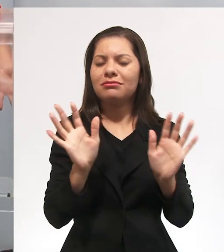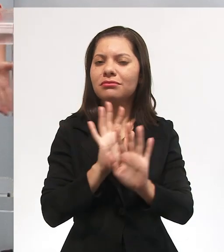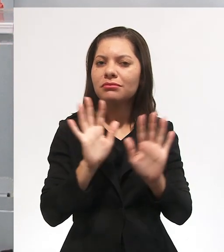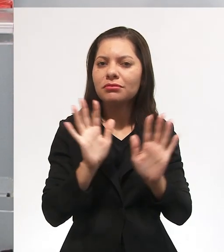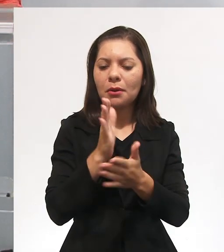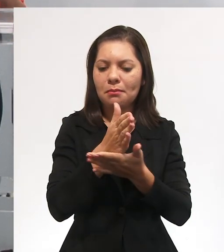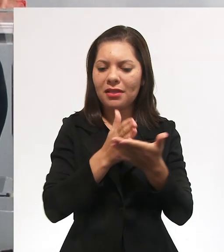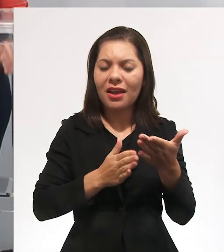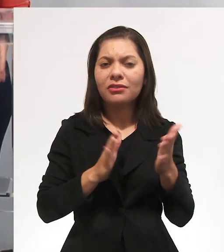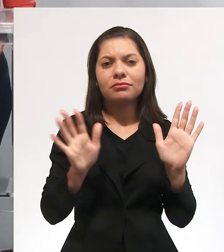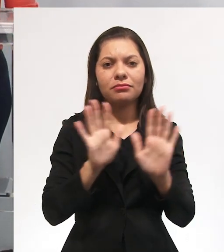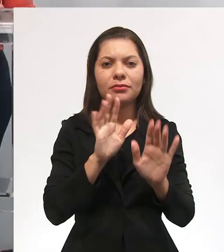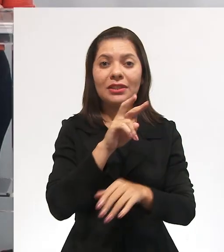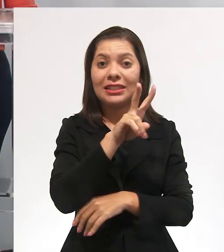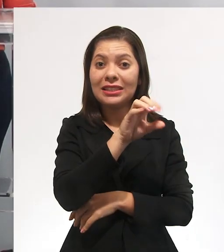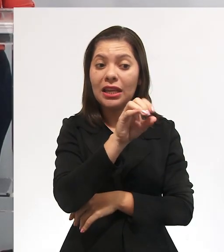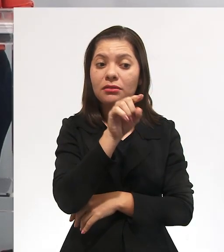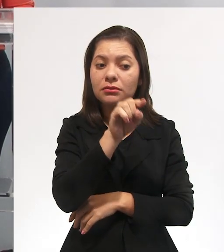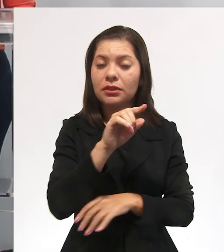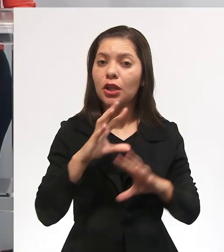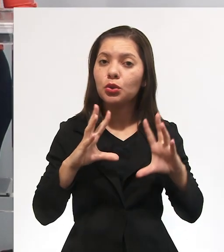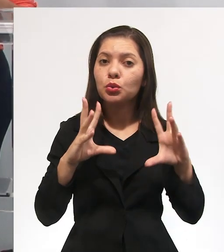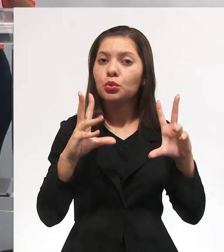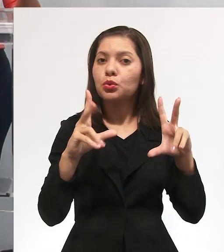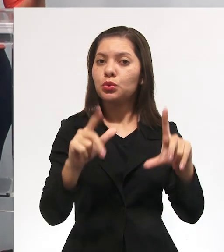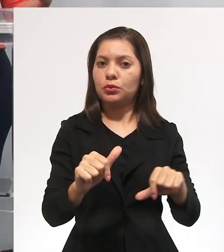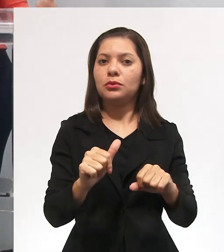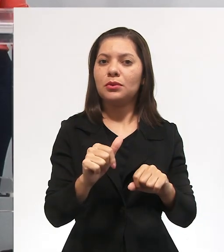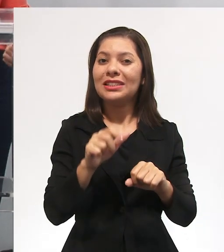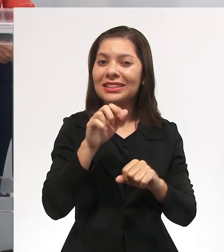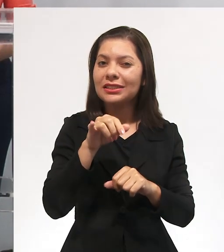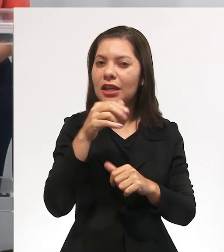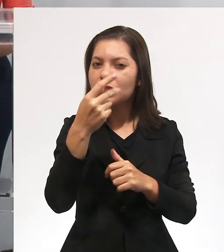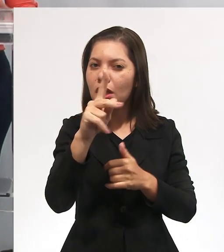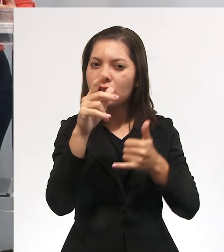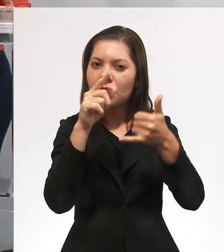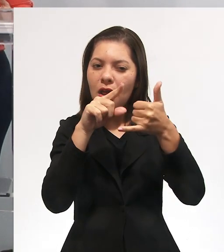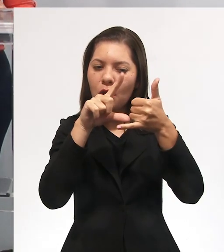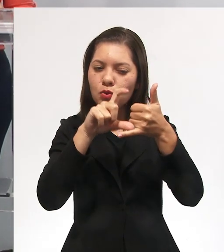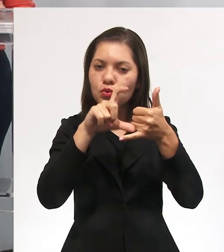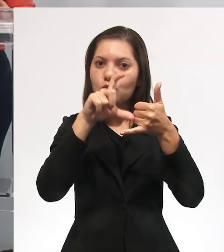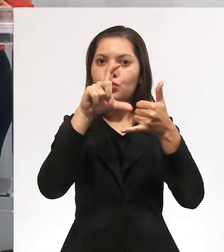uma parte. 500 é o valor cheio. Quando a sua bateria está cheia,